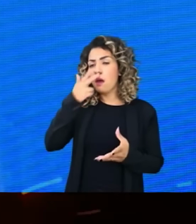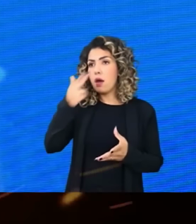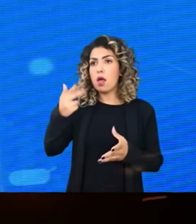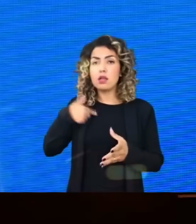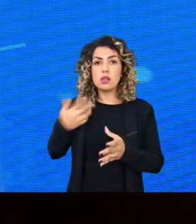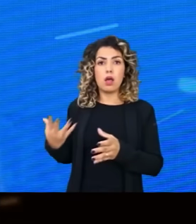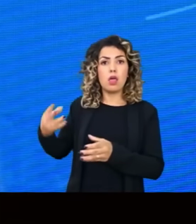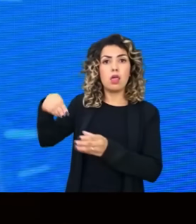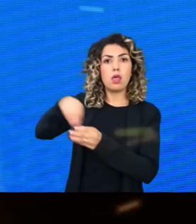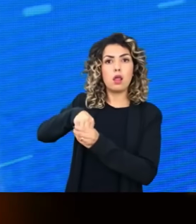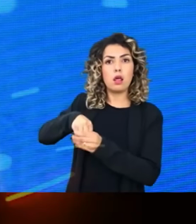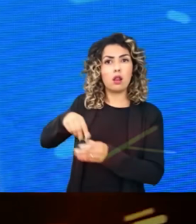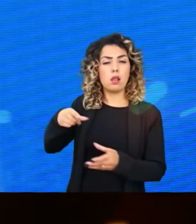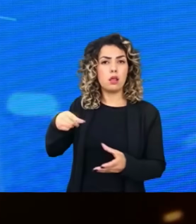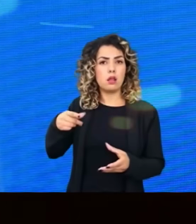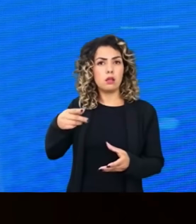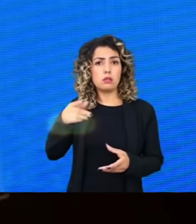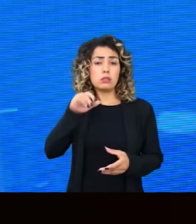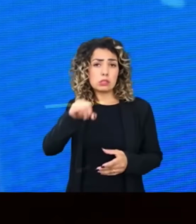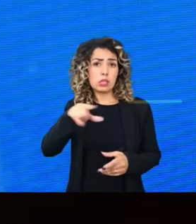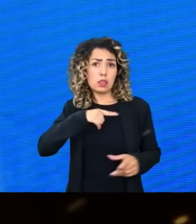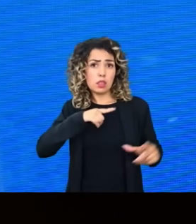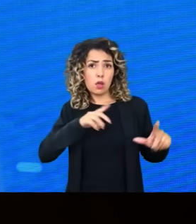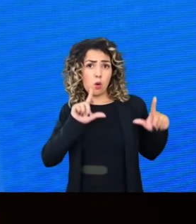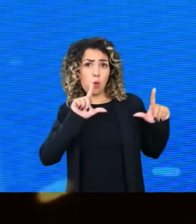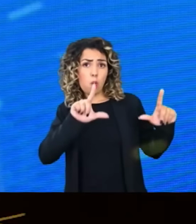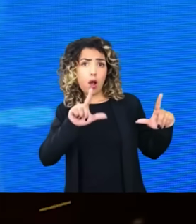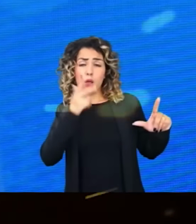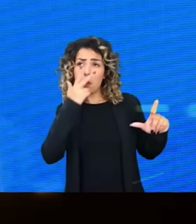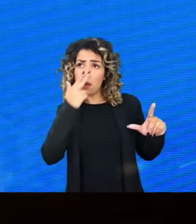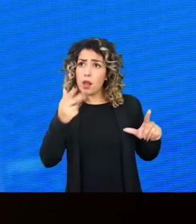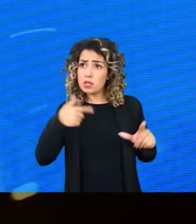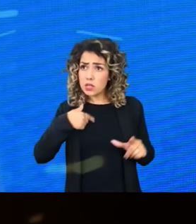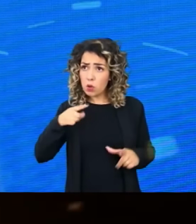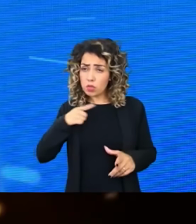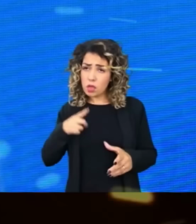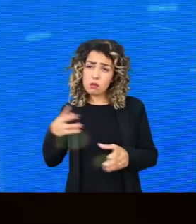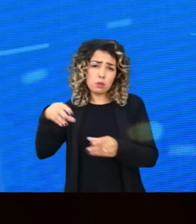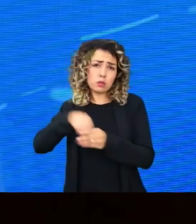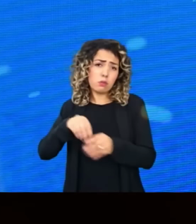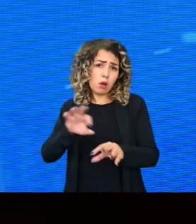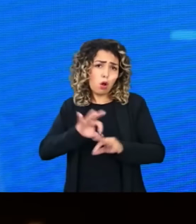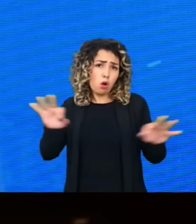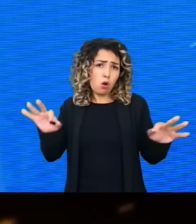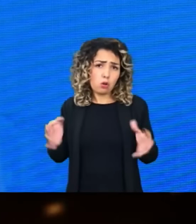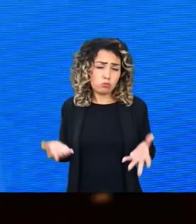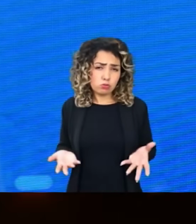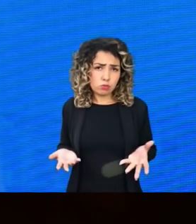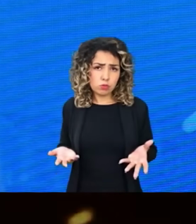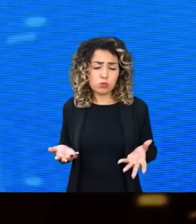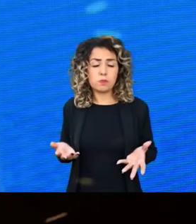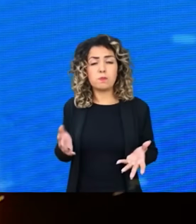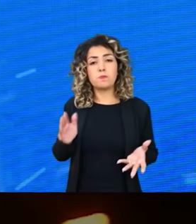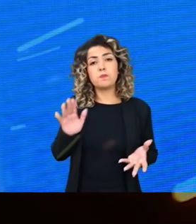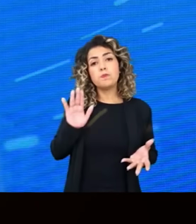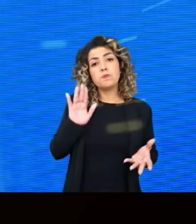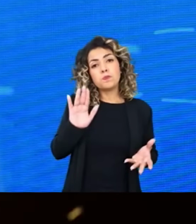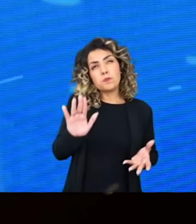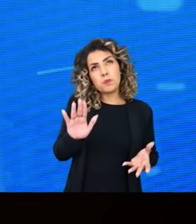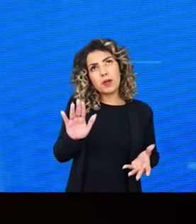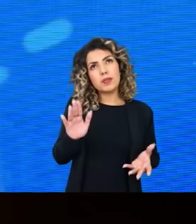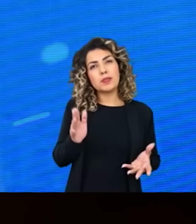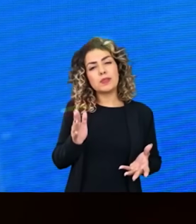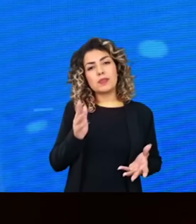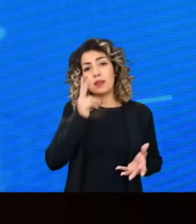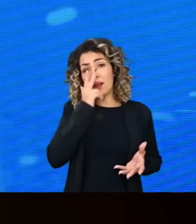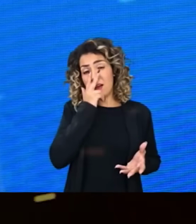do TG evara dentro de casa falar que eu sou alguma coisa disso é o seguinte acha a pessoa que recebeu esse tombo que eles